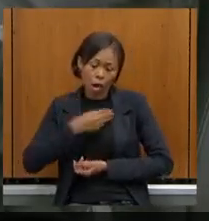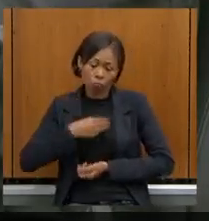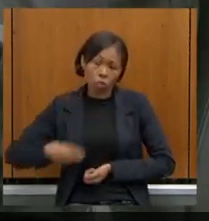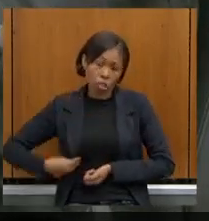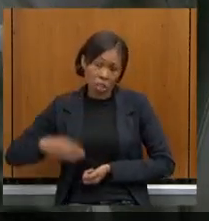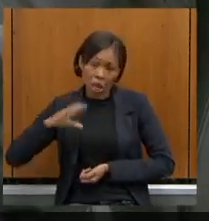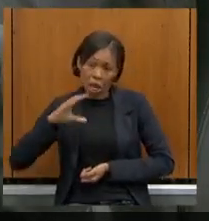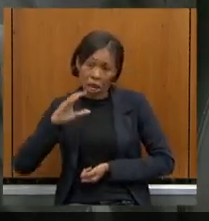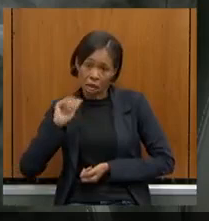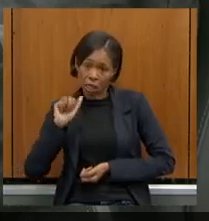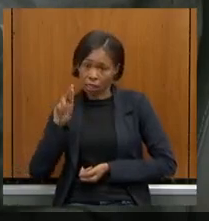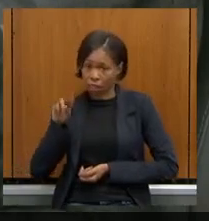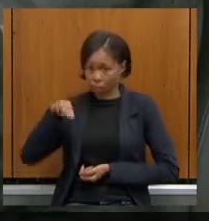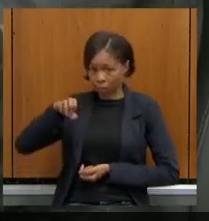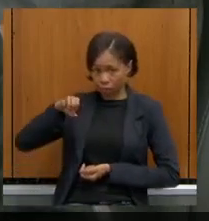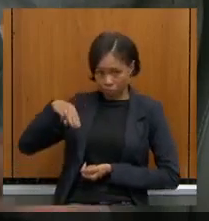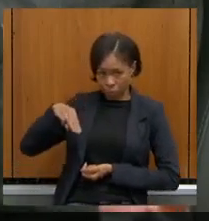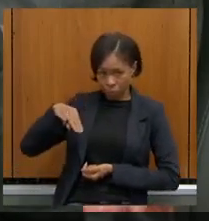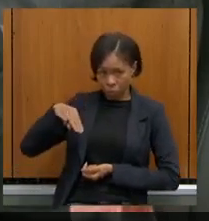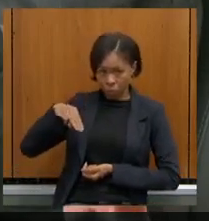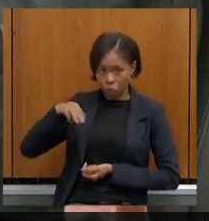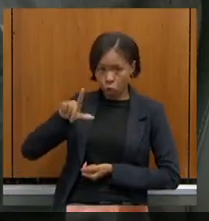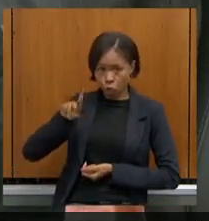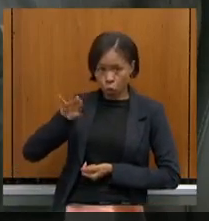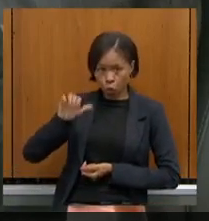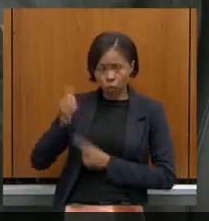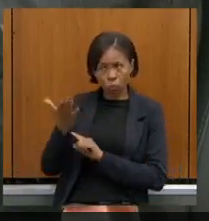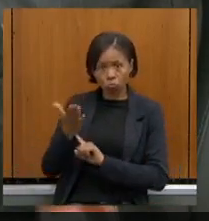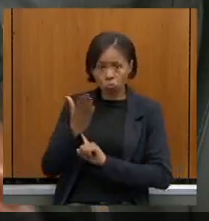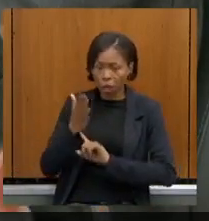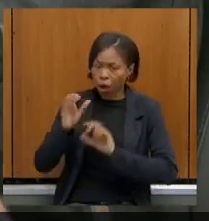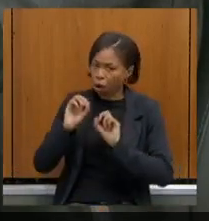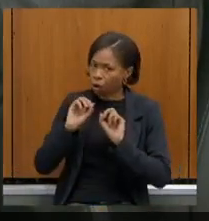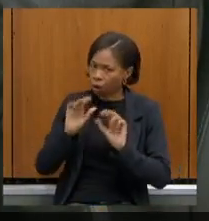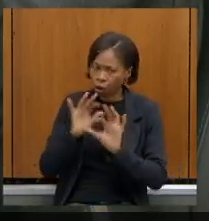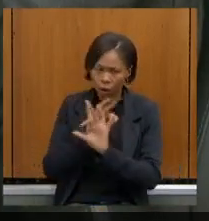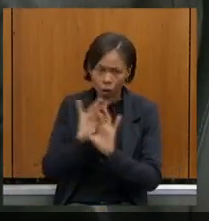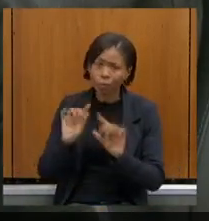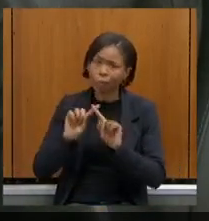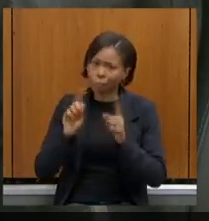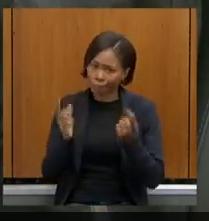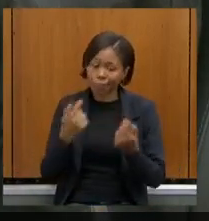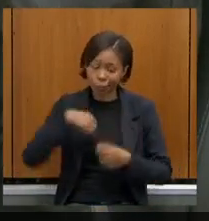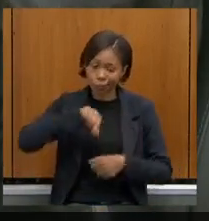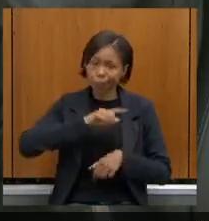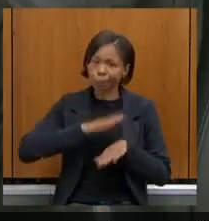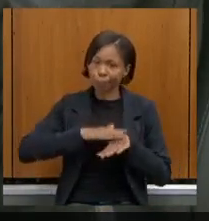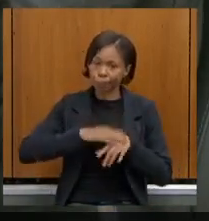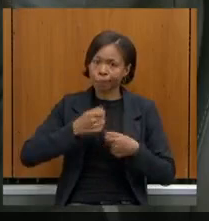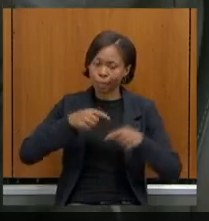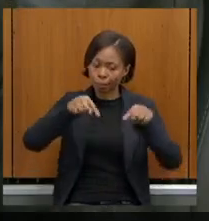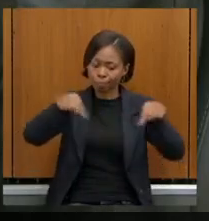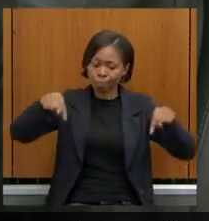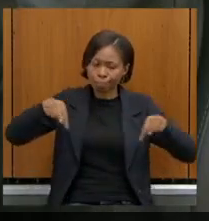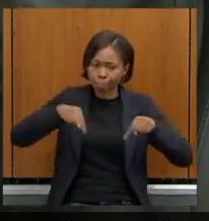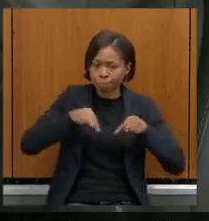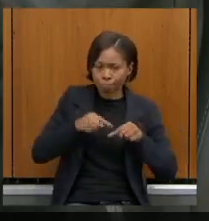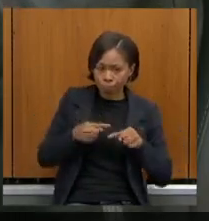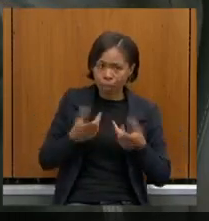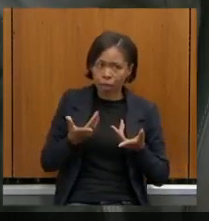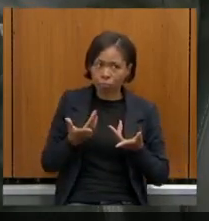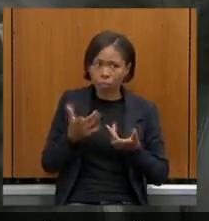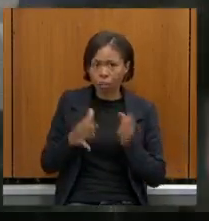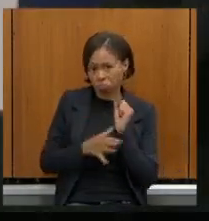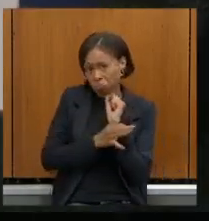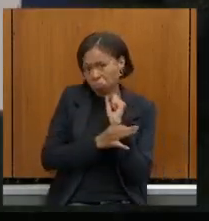favor da gente ótimo mas eu acho que independente disso nós precisamos de delimitar porque é isso que dá uma garantia maior é isso